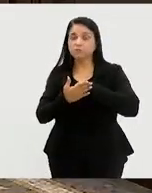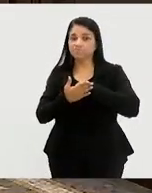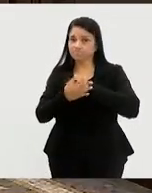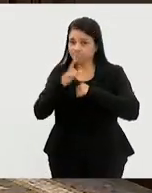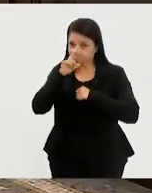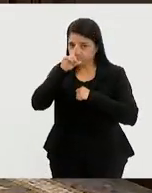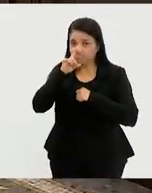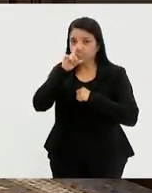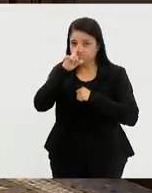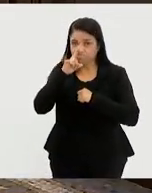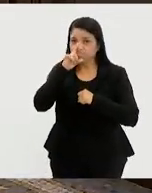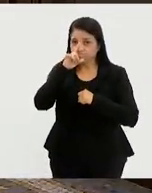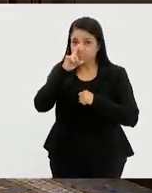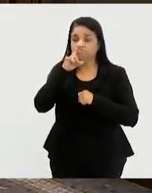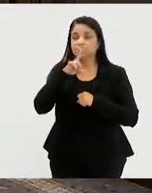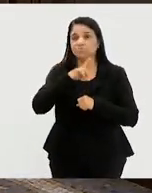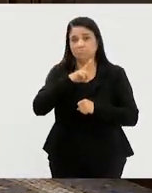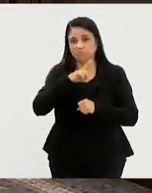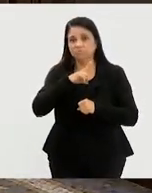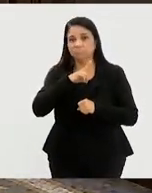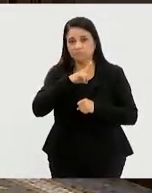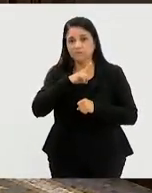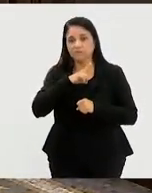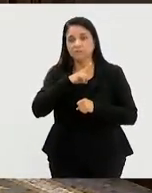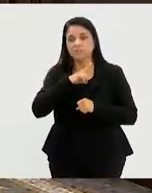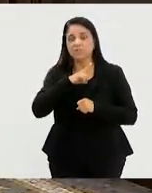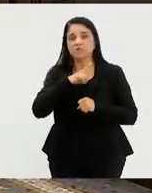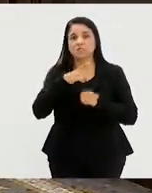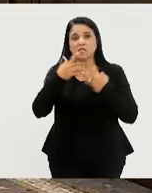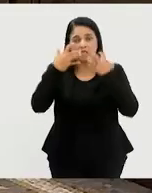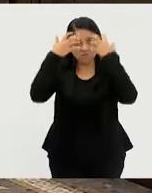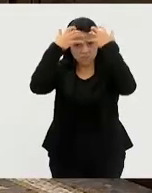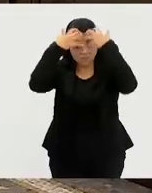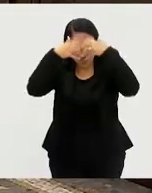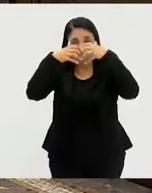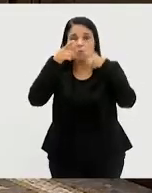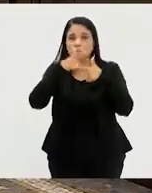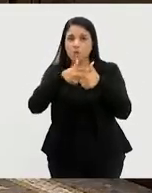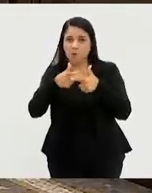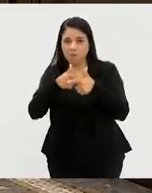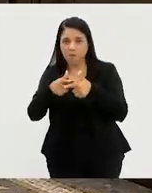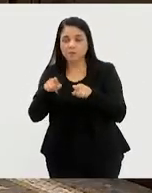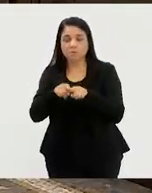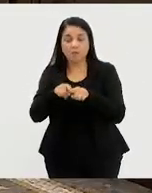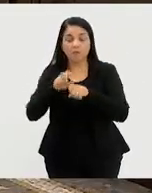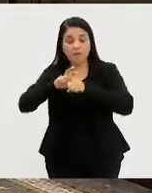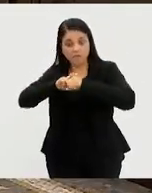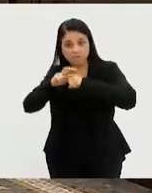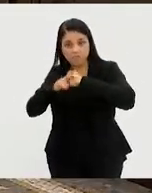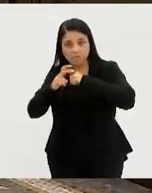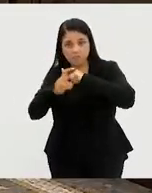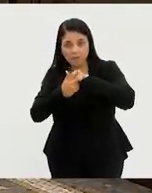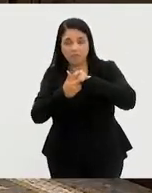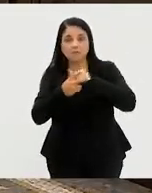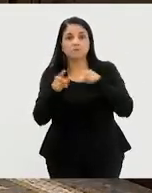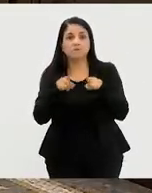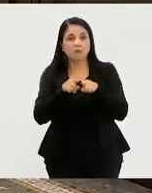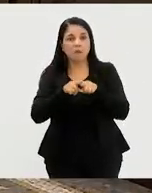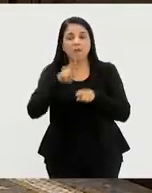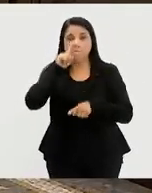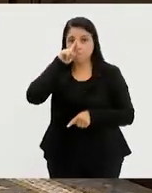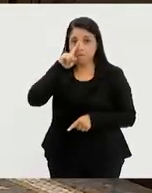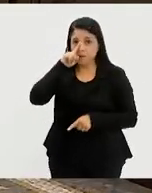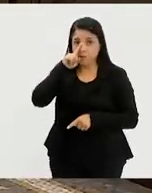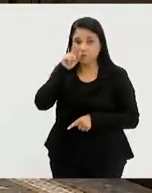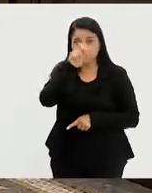enfim ter feto anencéfalo diante da dengue que também é um um fator de risco pras